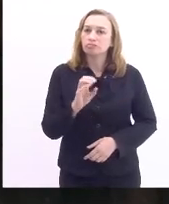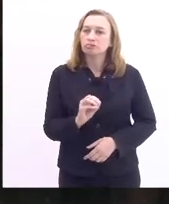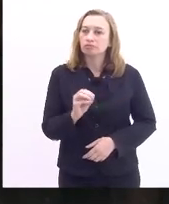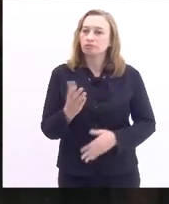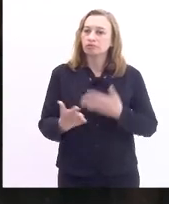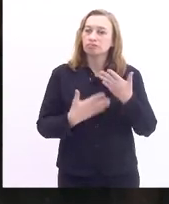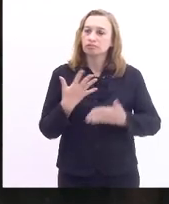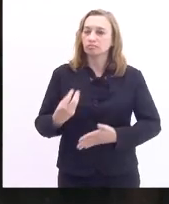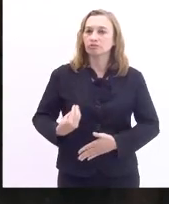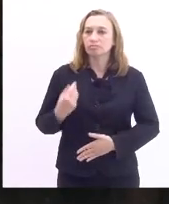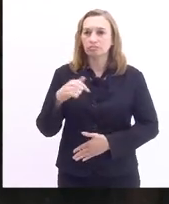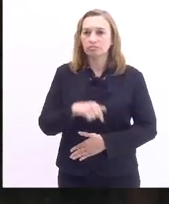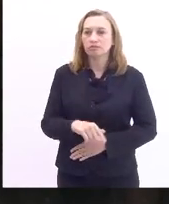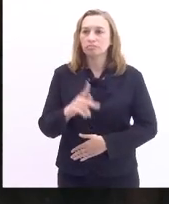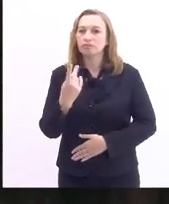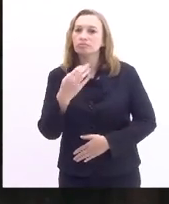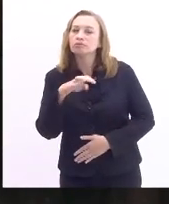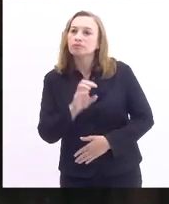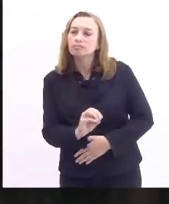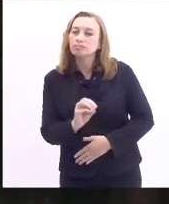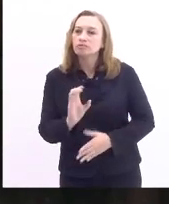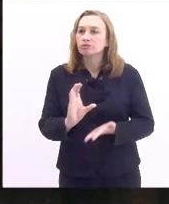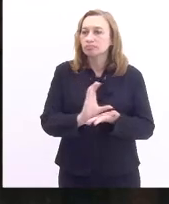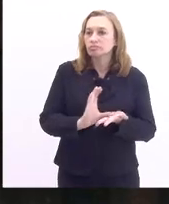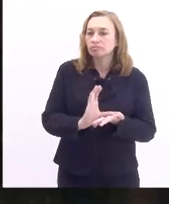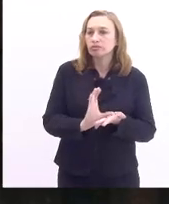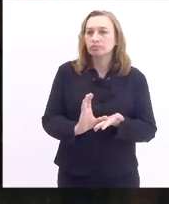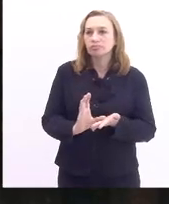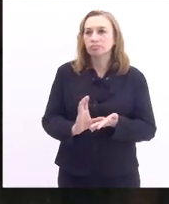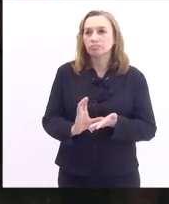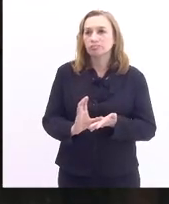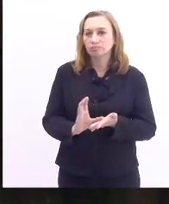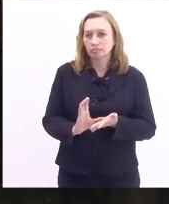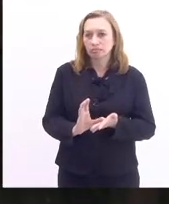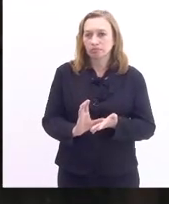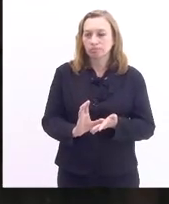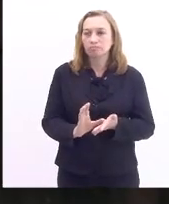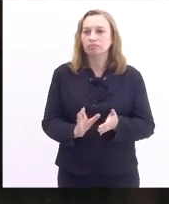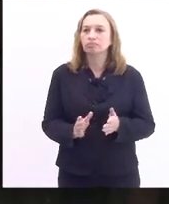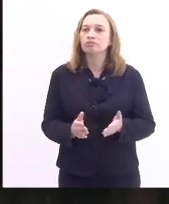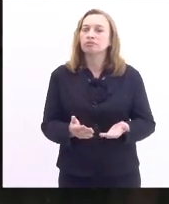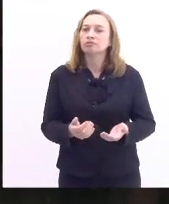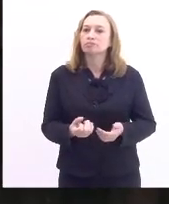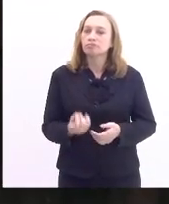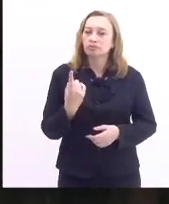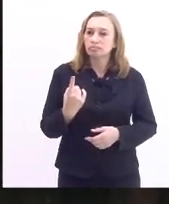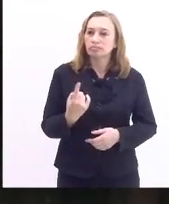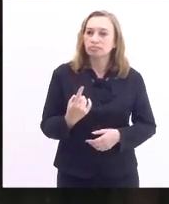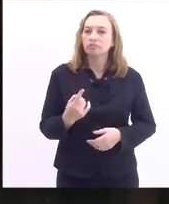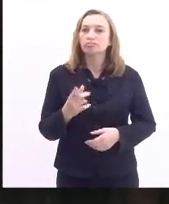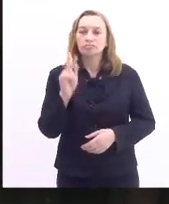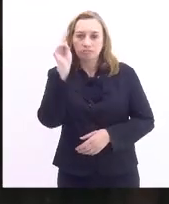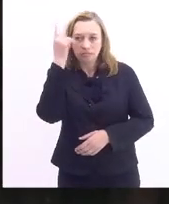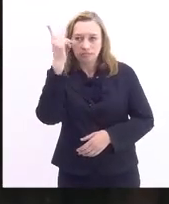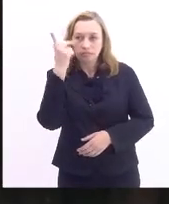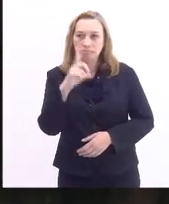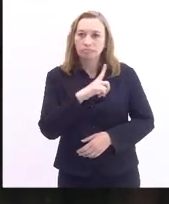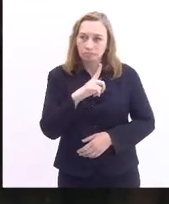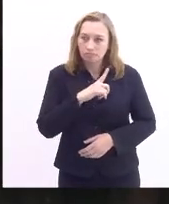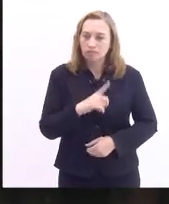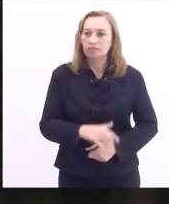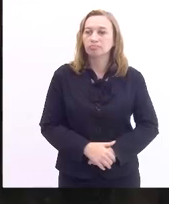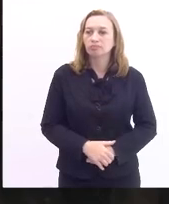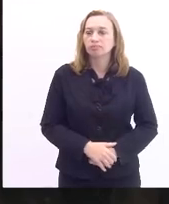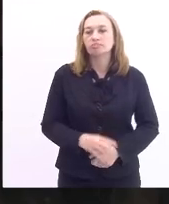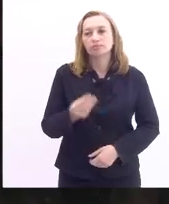minha alegria já tá aqui o Hélio que era Conselheiro até ontem com a gente quer Presidente no sintético que também tem história a